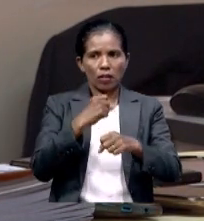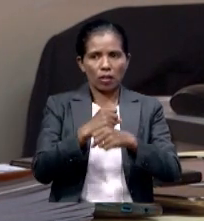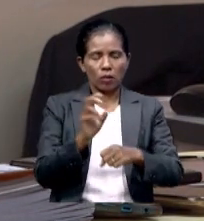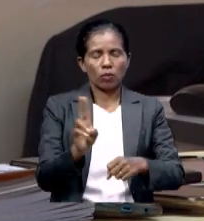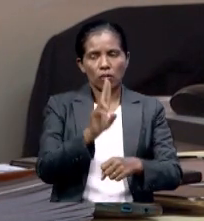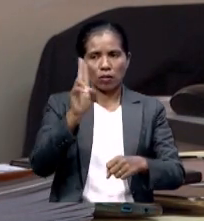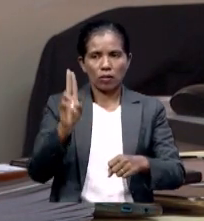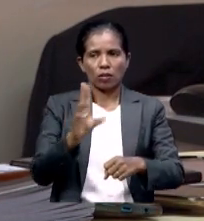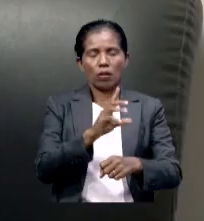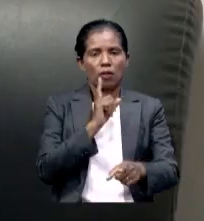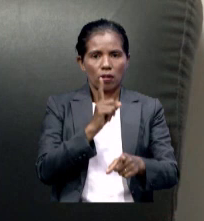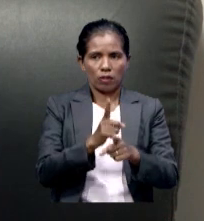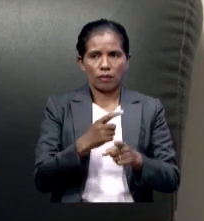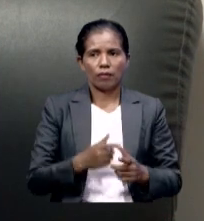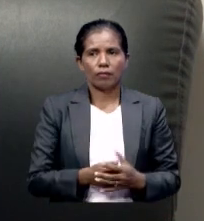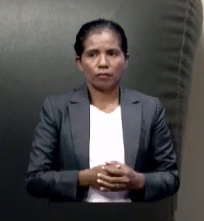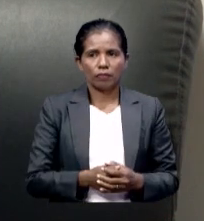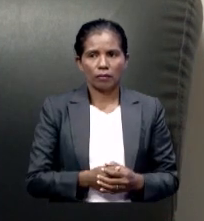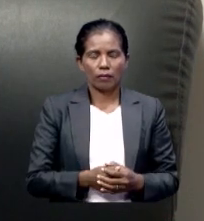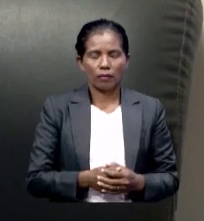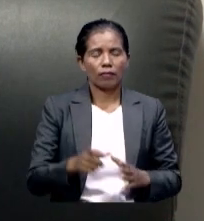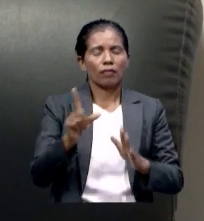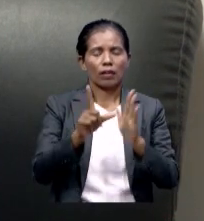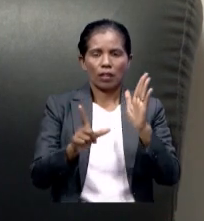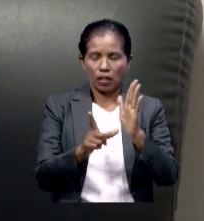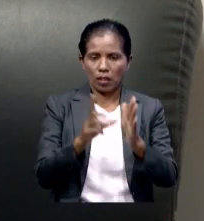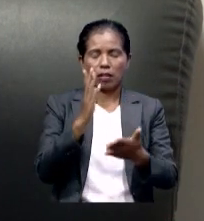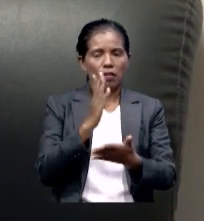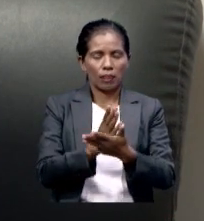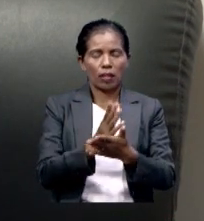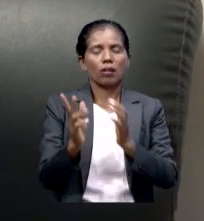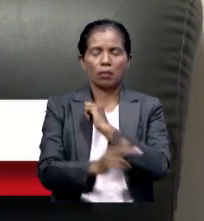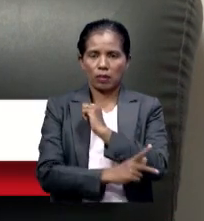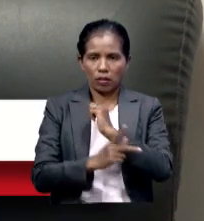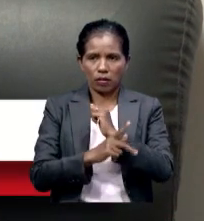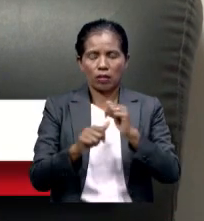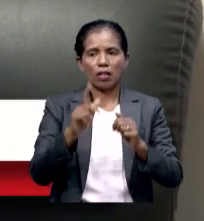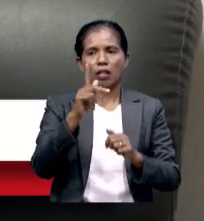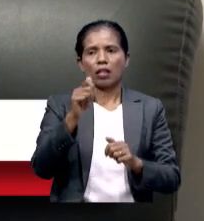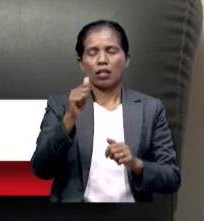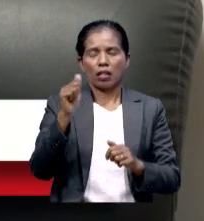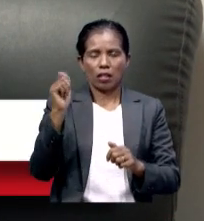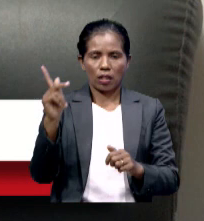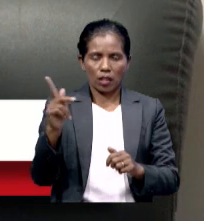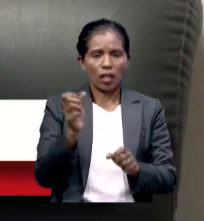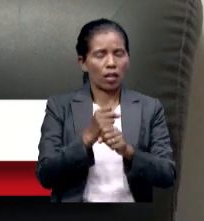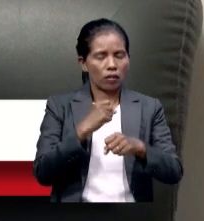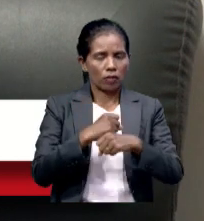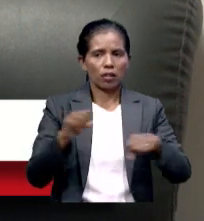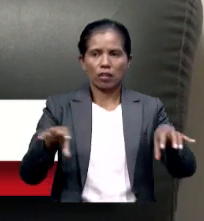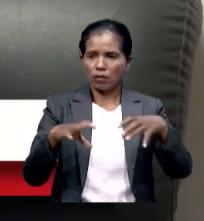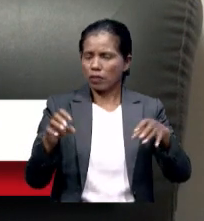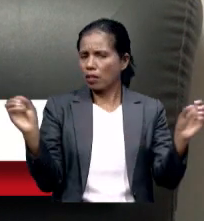execução ho máximo. Antes lei medidas prevenção no combate corrupção ne CAC halo tena kanar ne nebe la